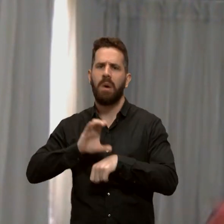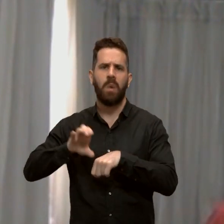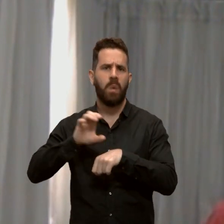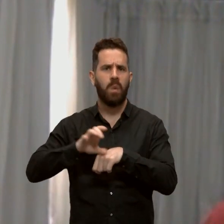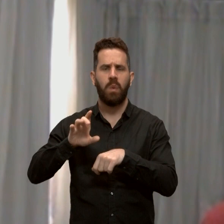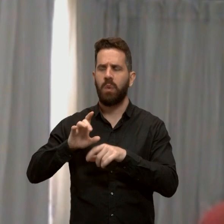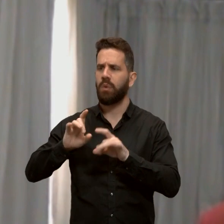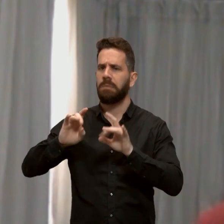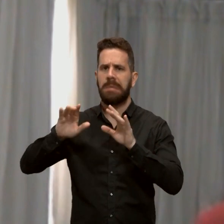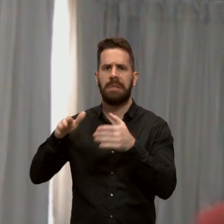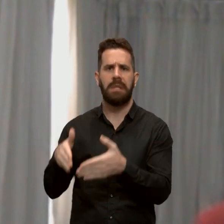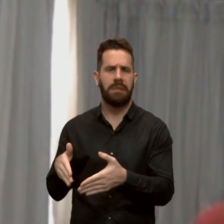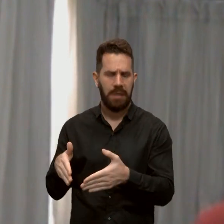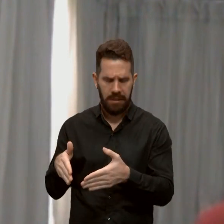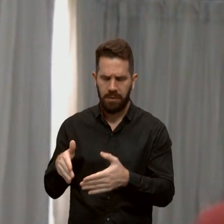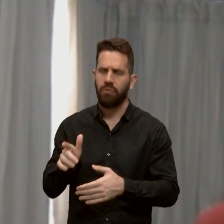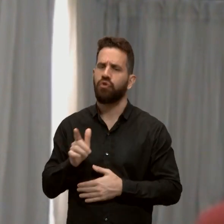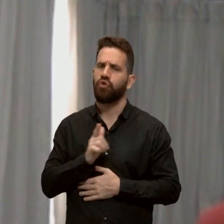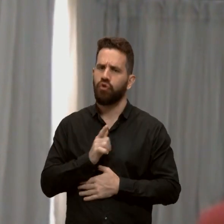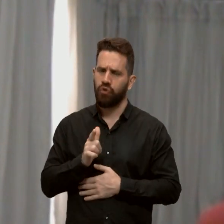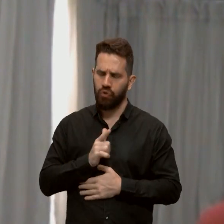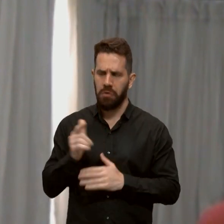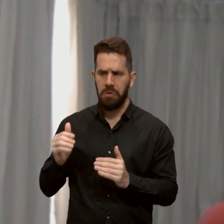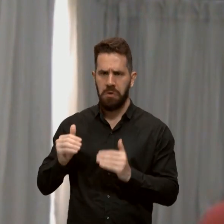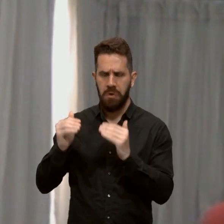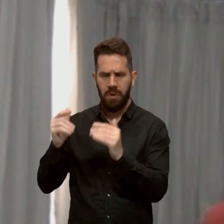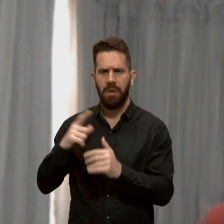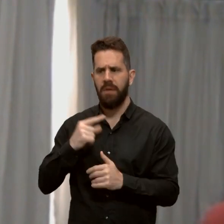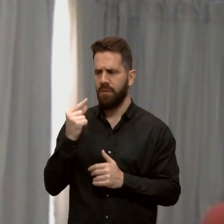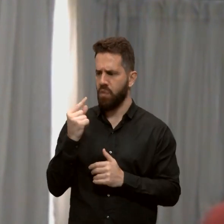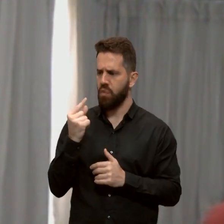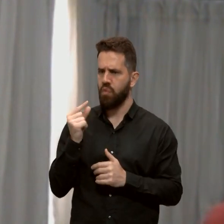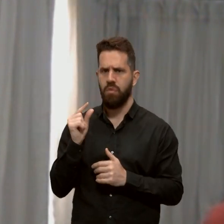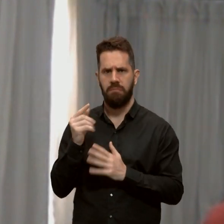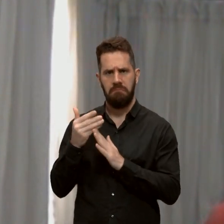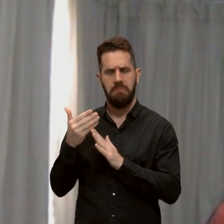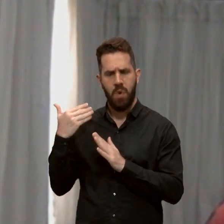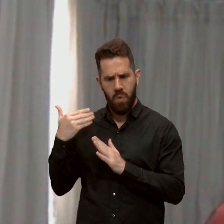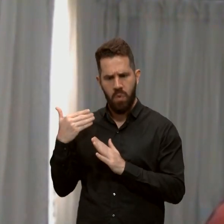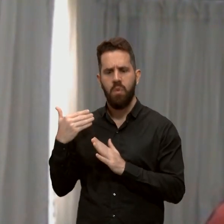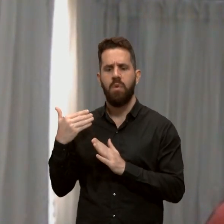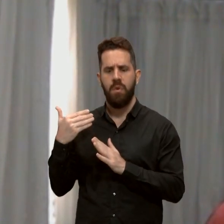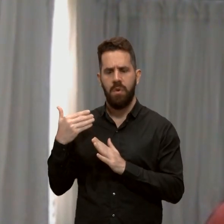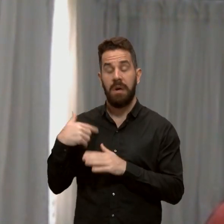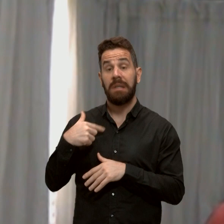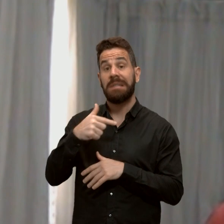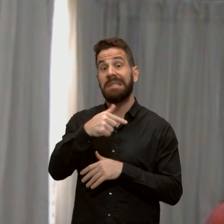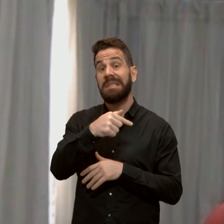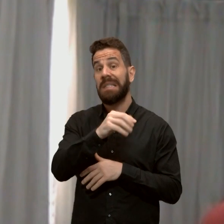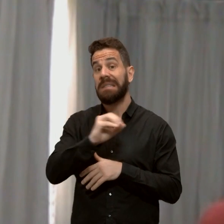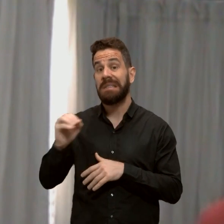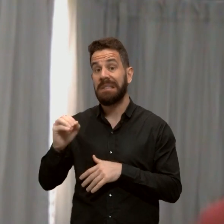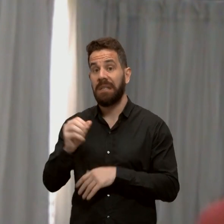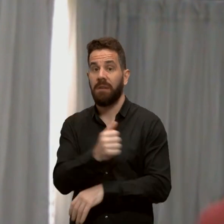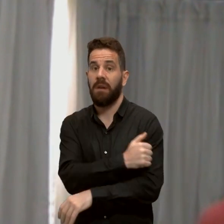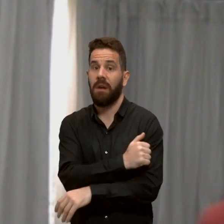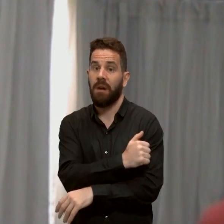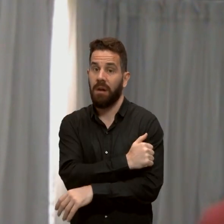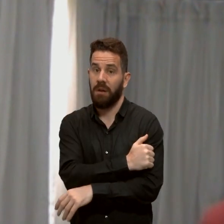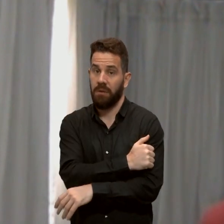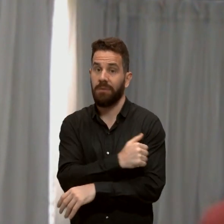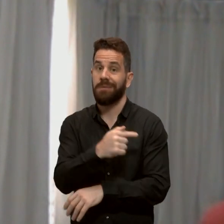né? Teve uma edição que a gente teve 700 alunos